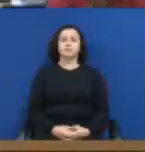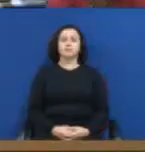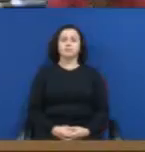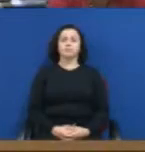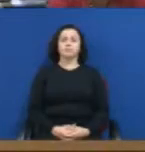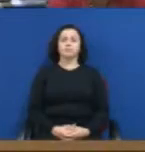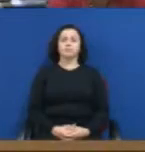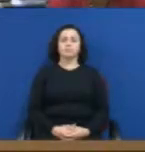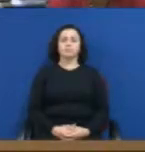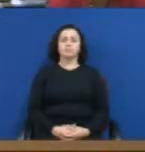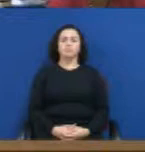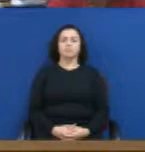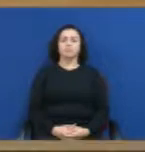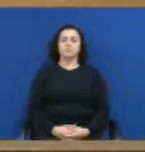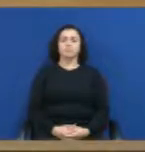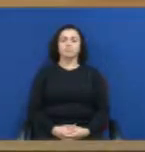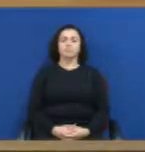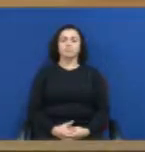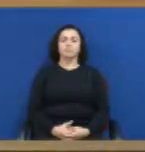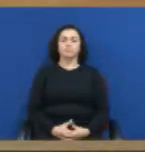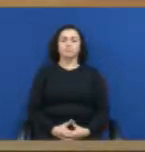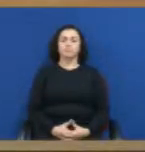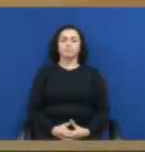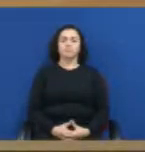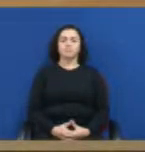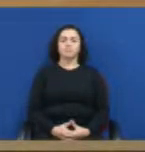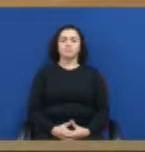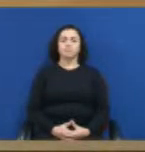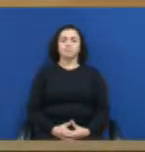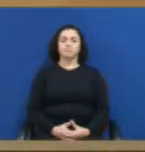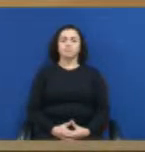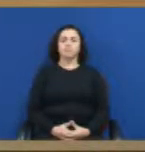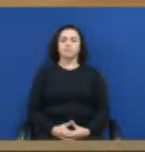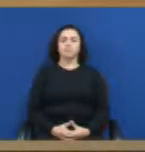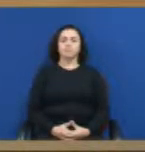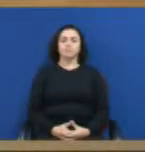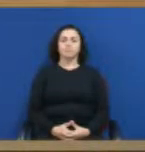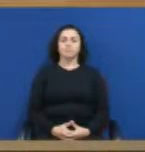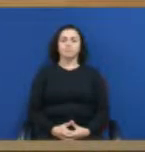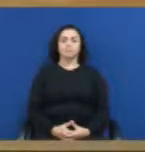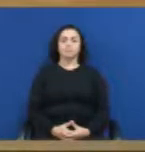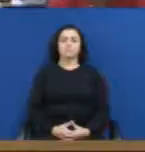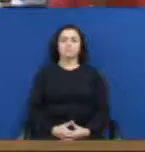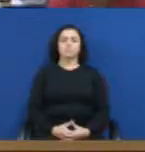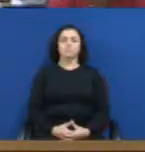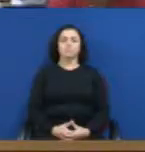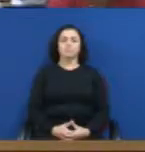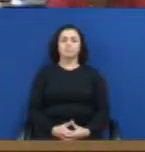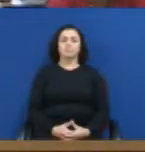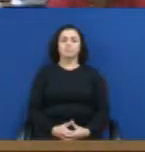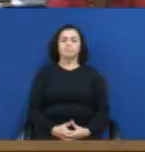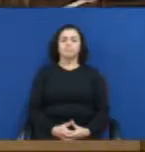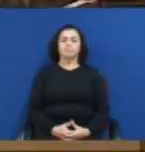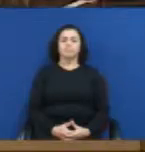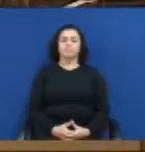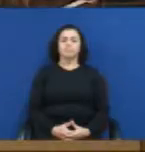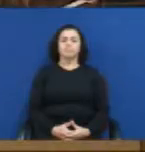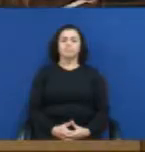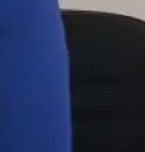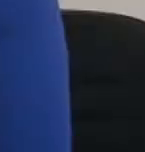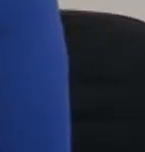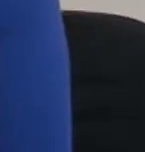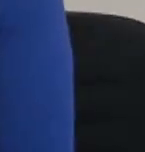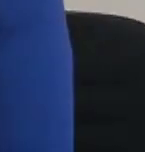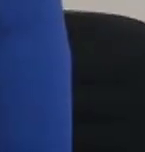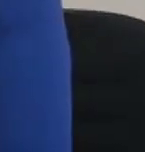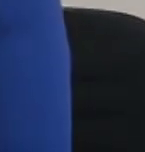prosson segue a articulação da rede em Limeira já tendo inclusive realizado uma reunião no início do mês de maio acerca do tema